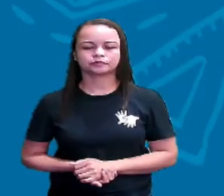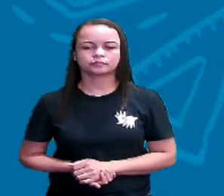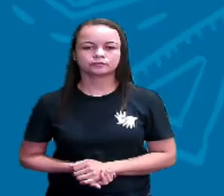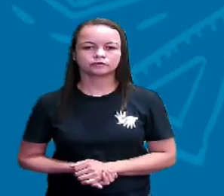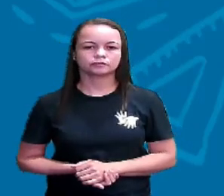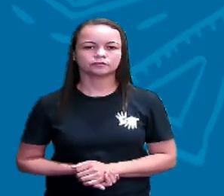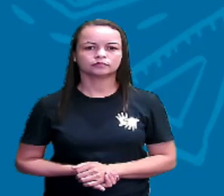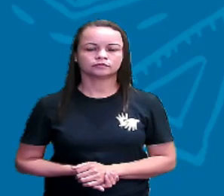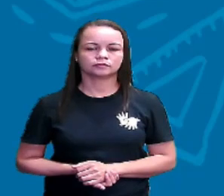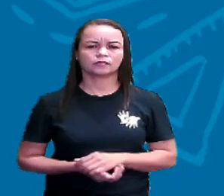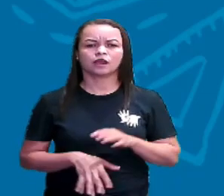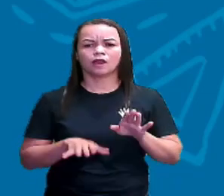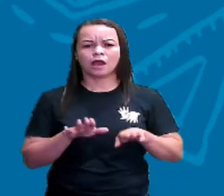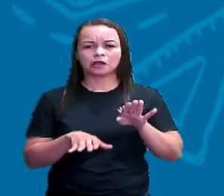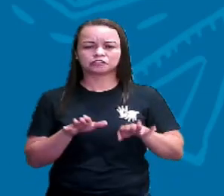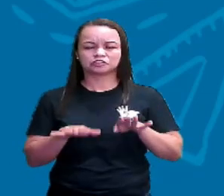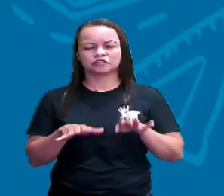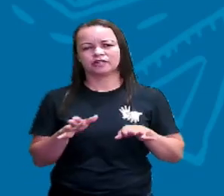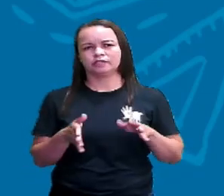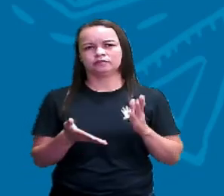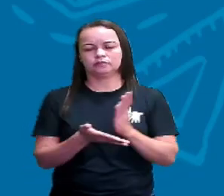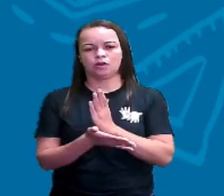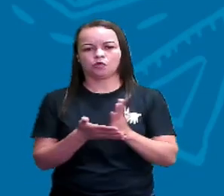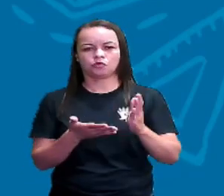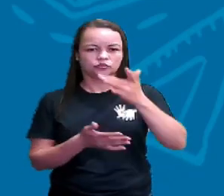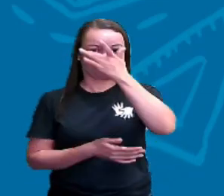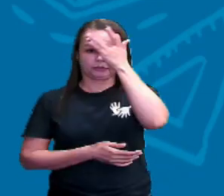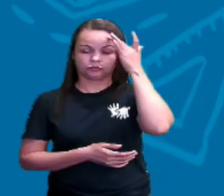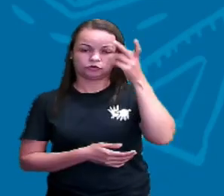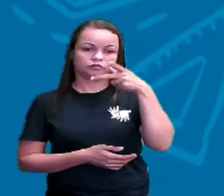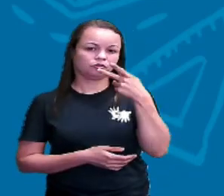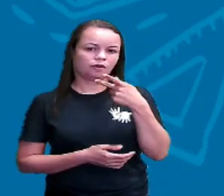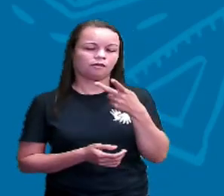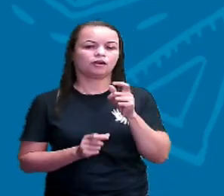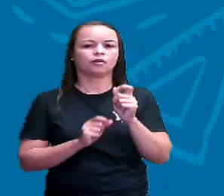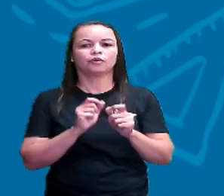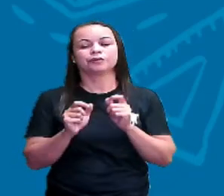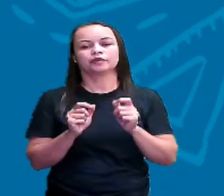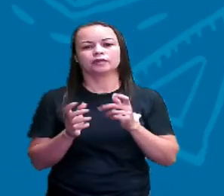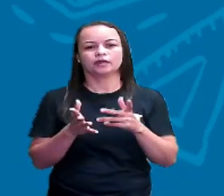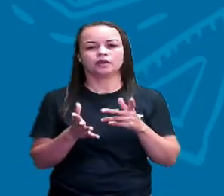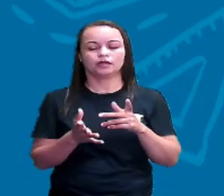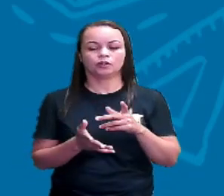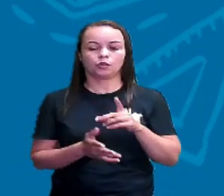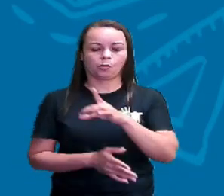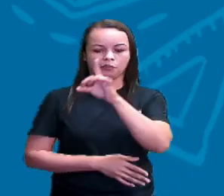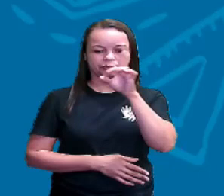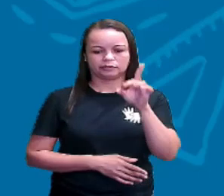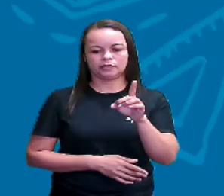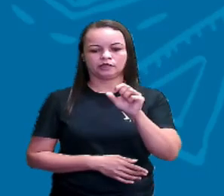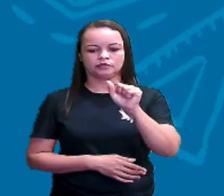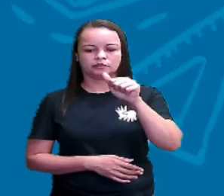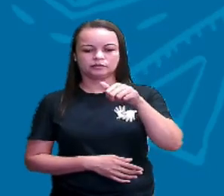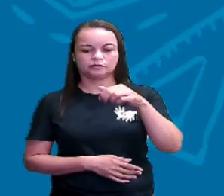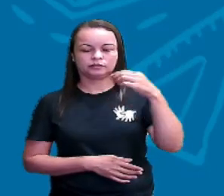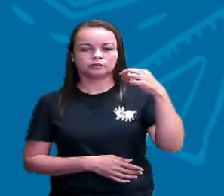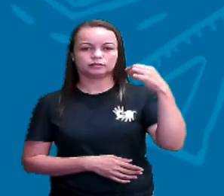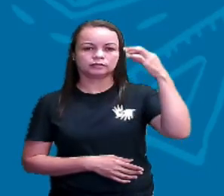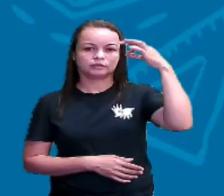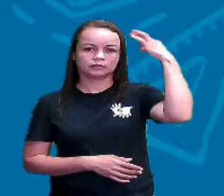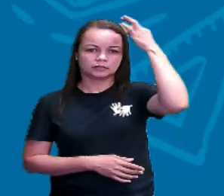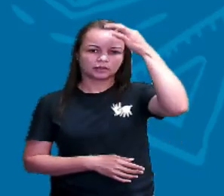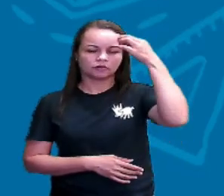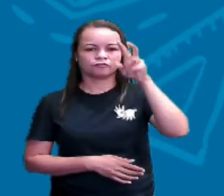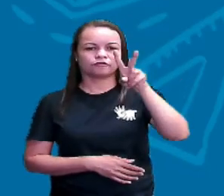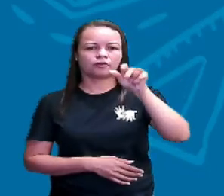amor. Às vezes, assim, algumas pessoas dizem que o dia de São Valentim é o dia dos namorados